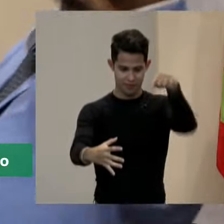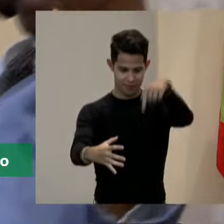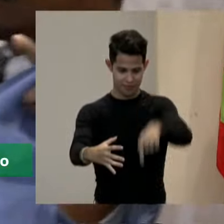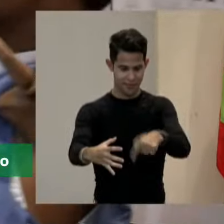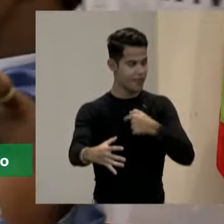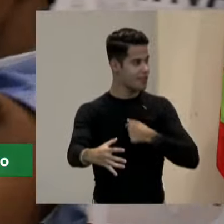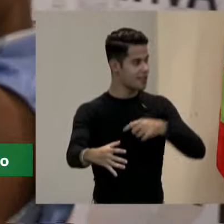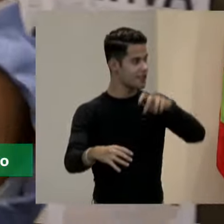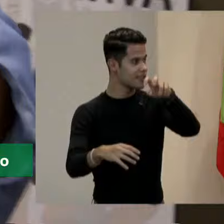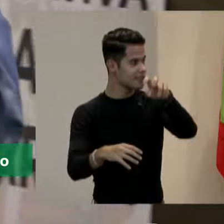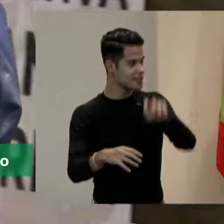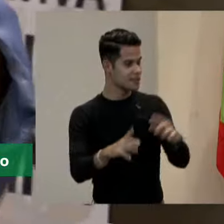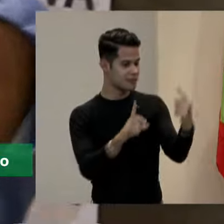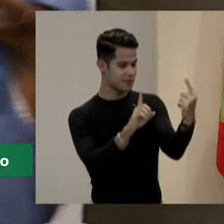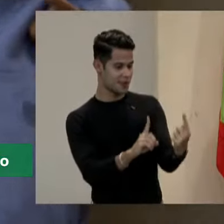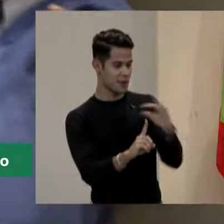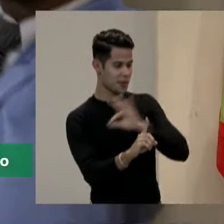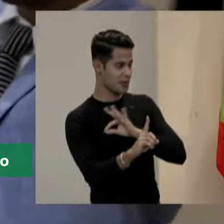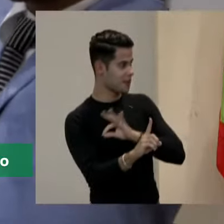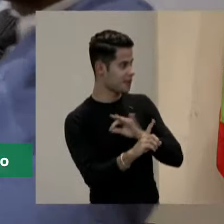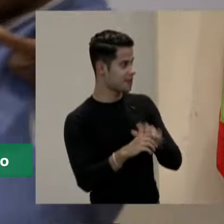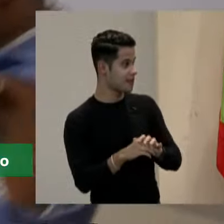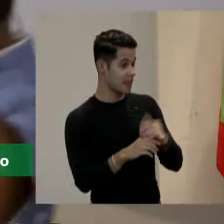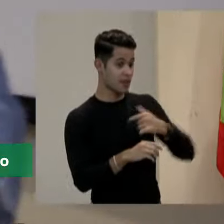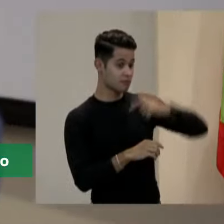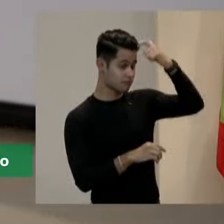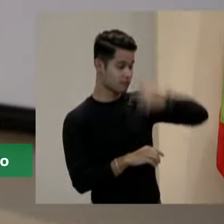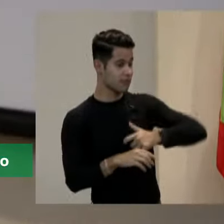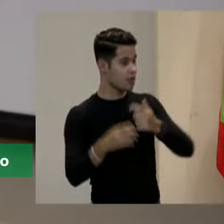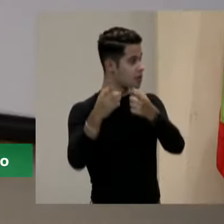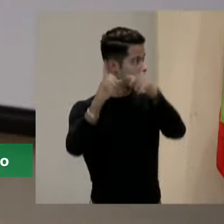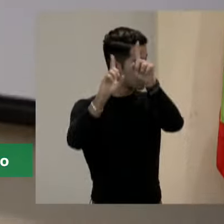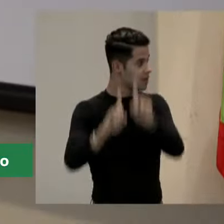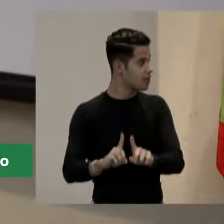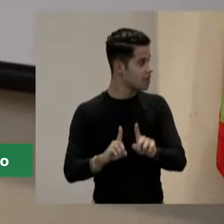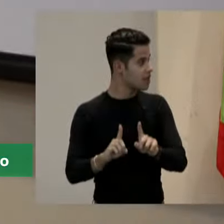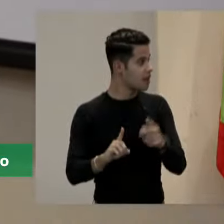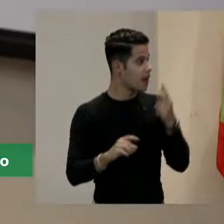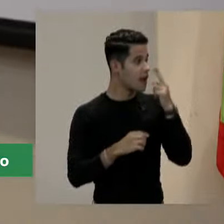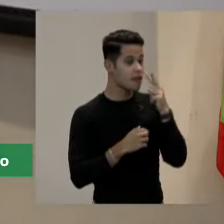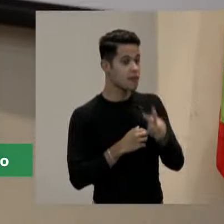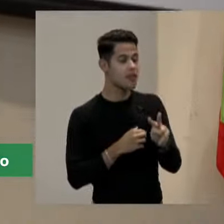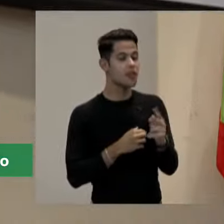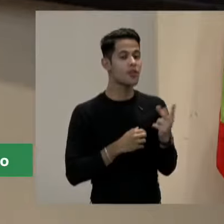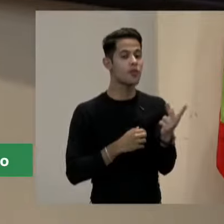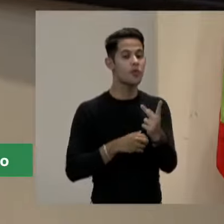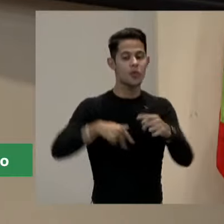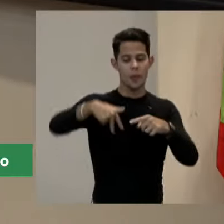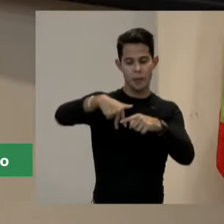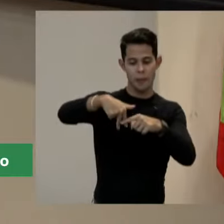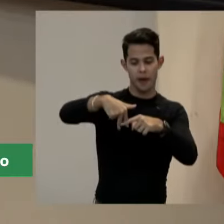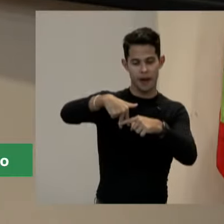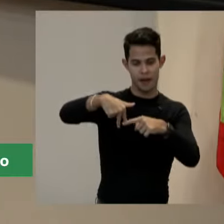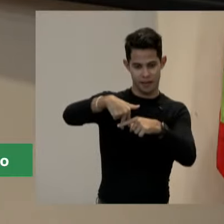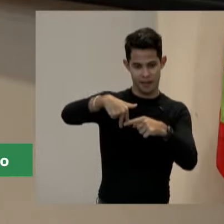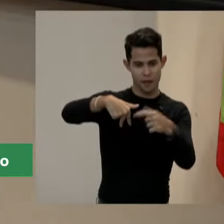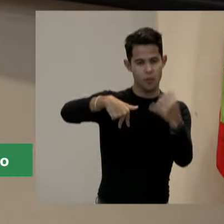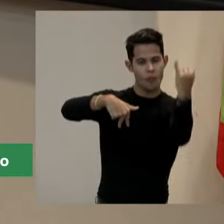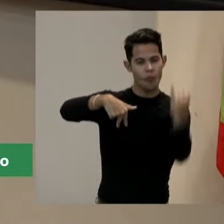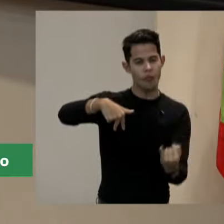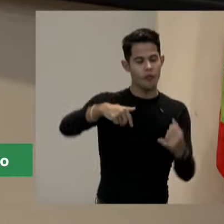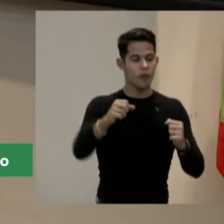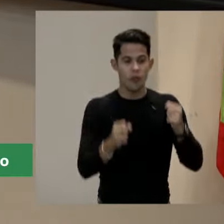é assim que nós sentimos pessoas com deficiência, é isso. Aí, de repente, eu olho entre as pernas, estou vendo duas perninhas fininhas, magrinhas, correndo em minha direção. Era